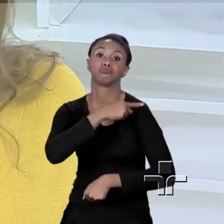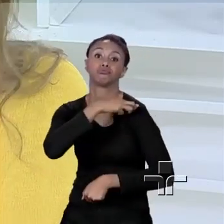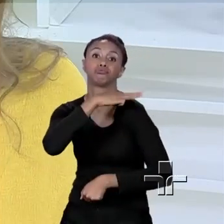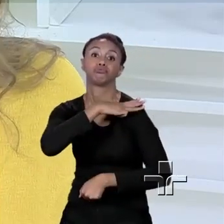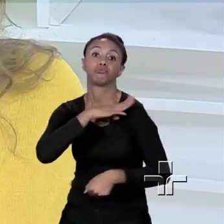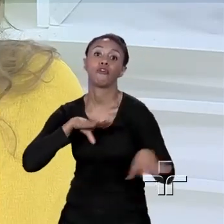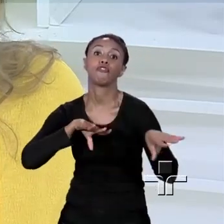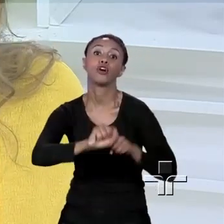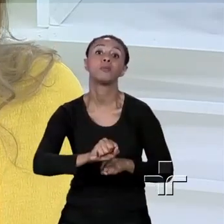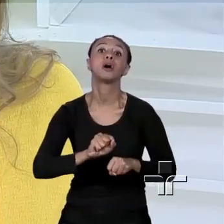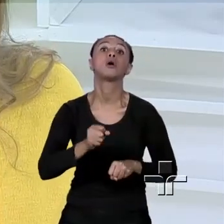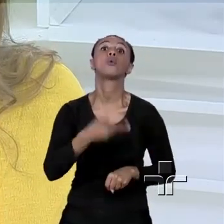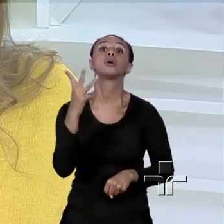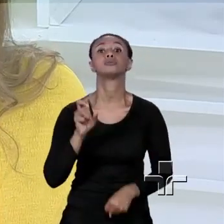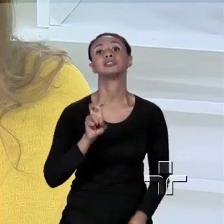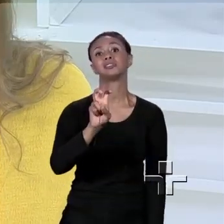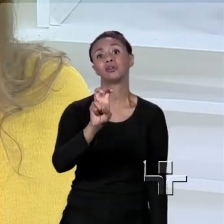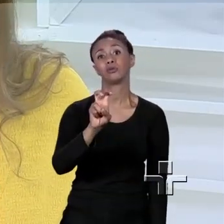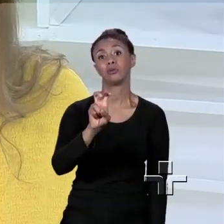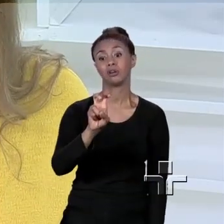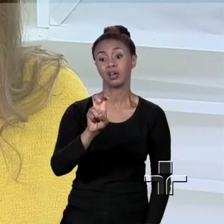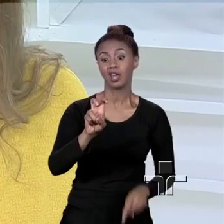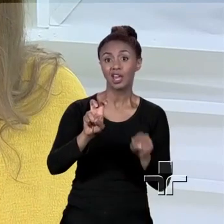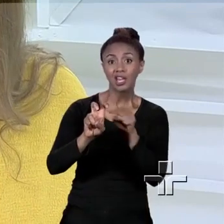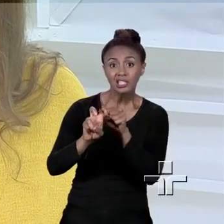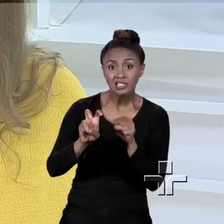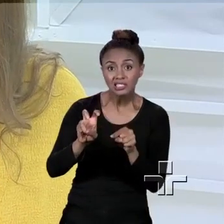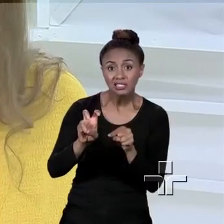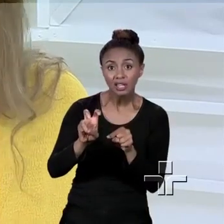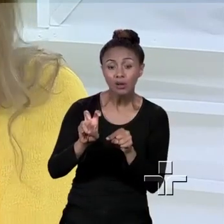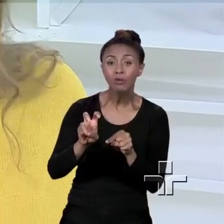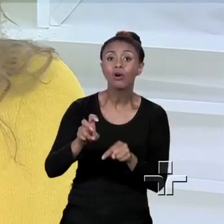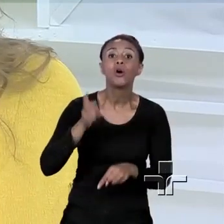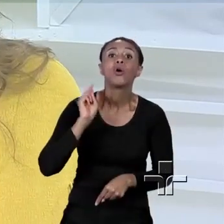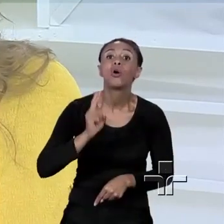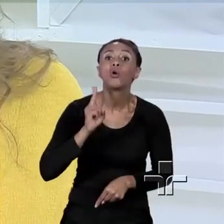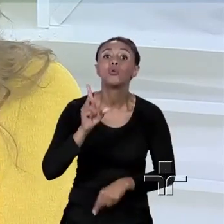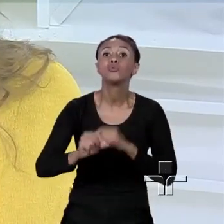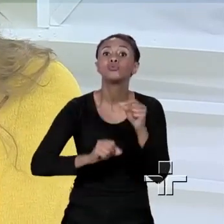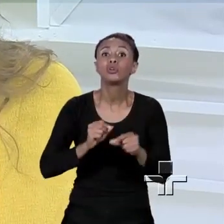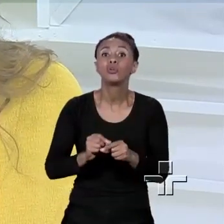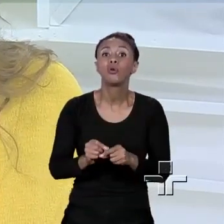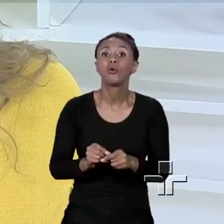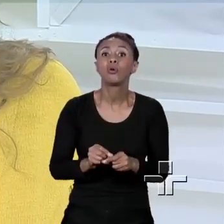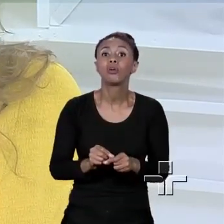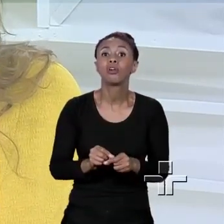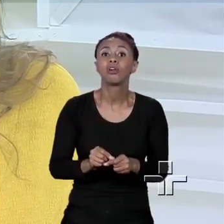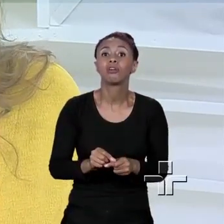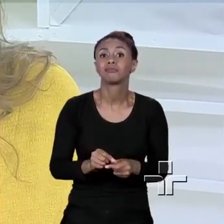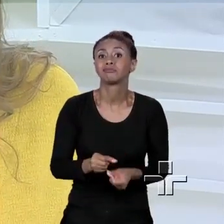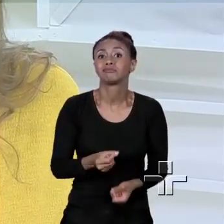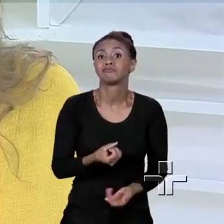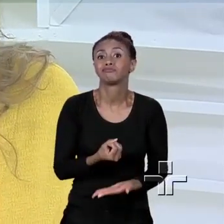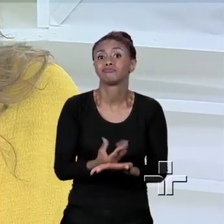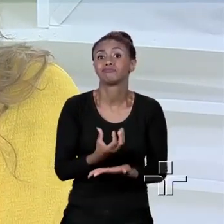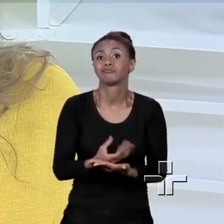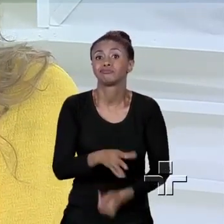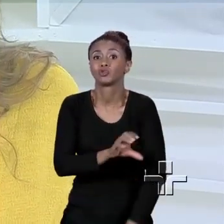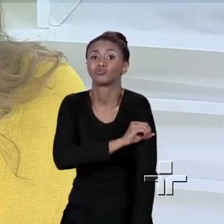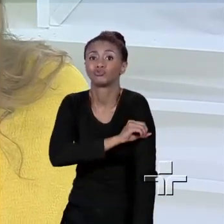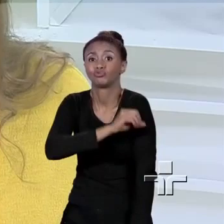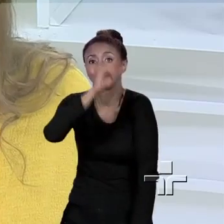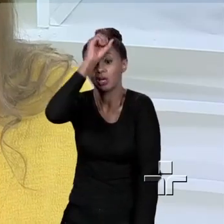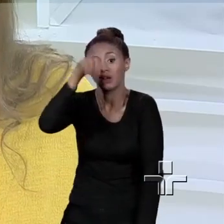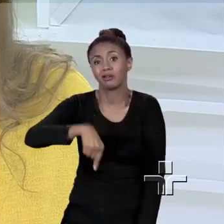3 ainda são analfabetos funcionais. São 38 milhões de analfabetos funcionais no